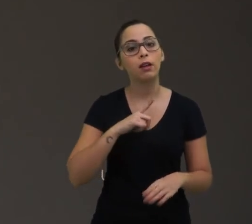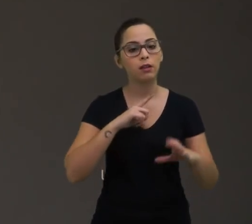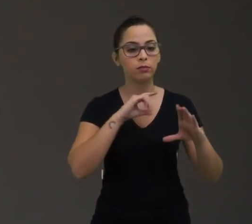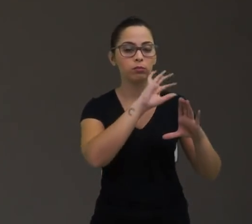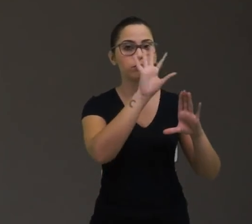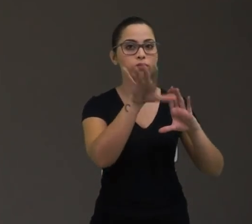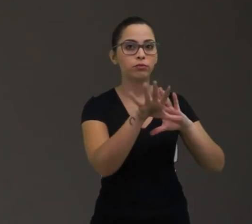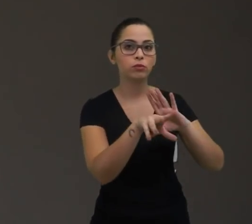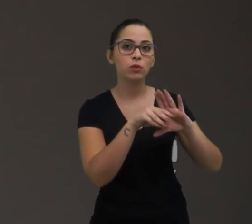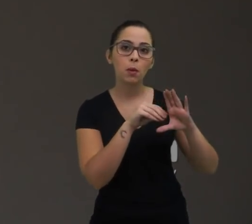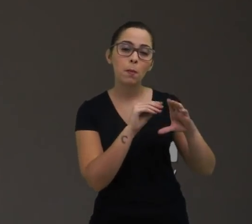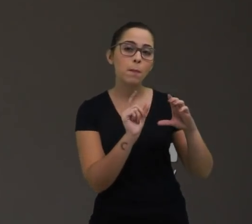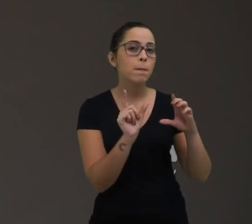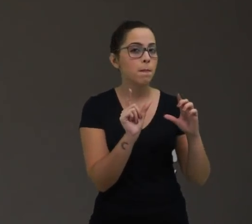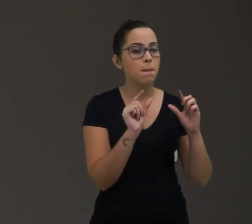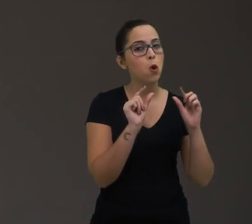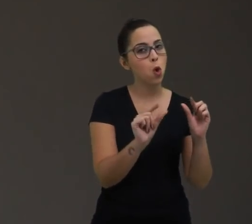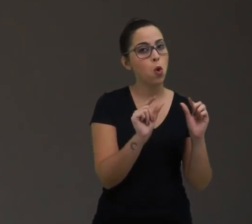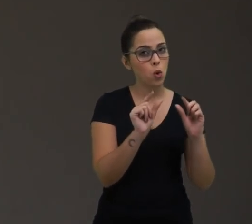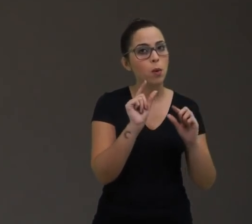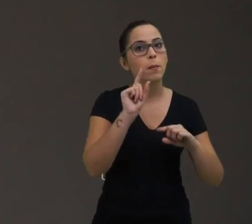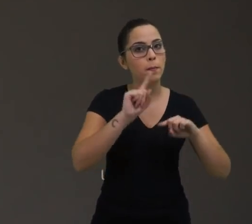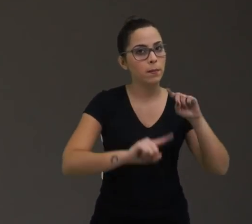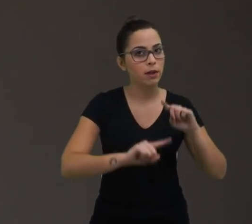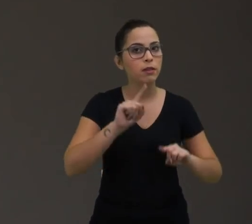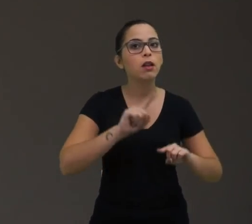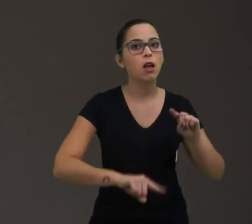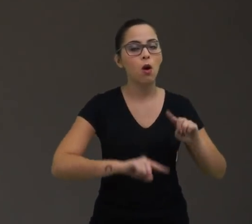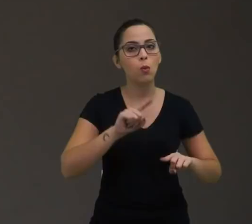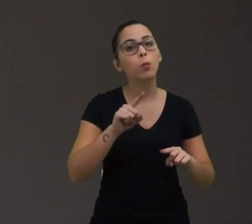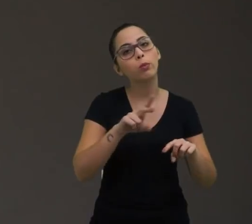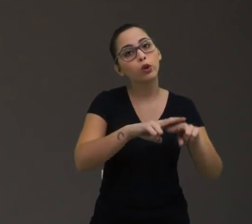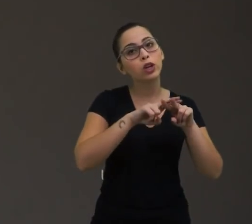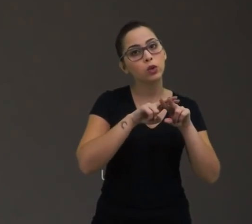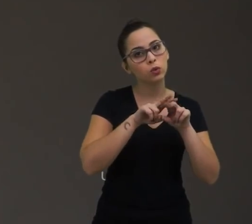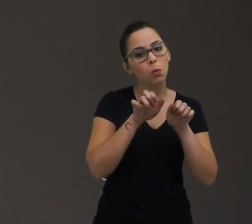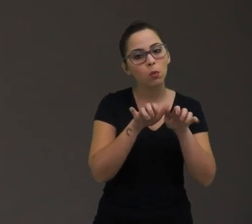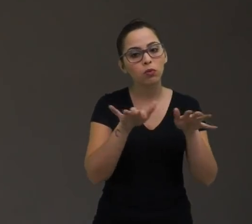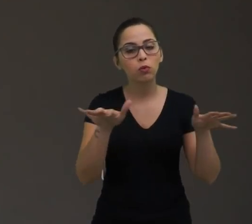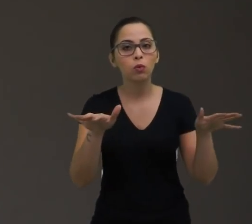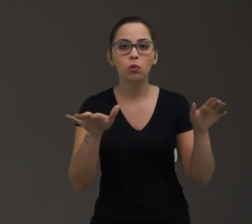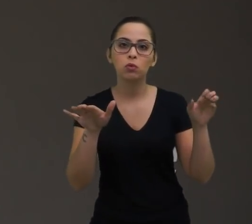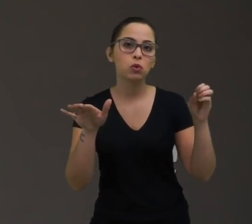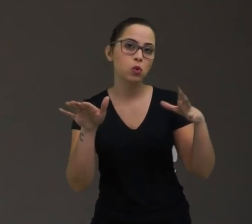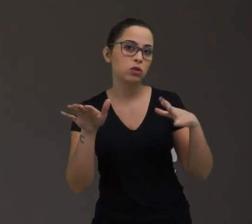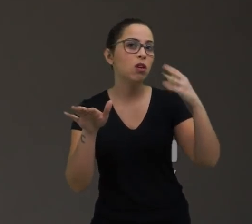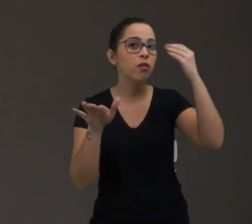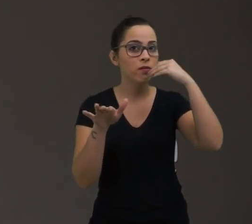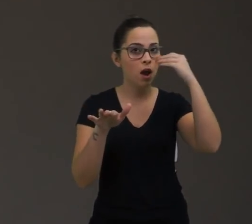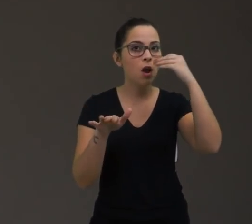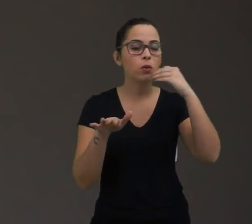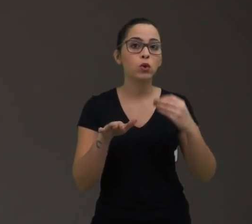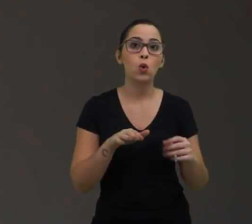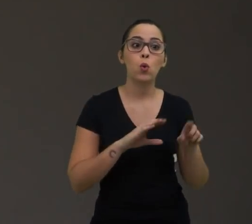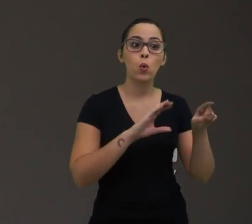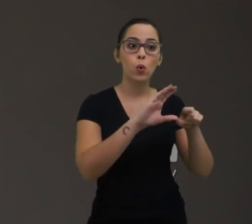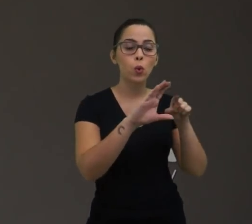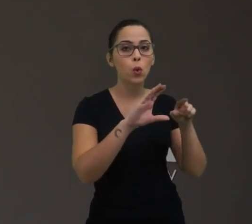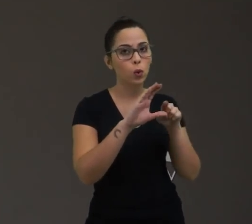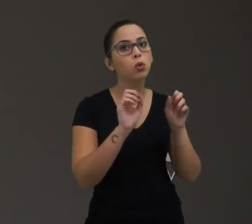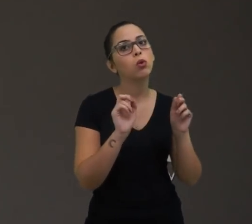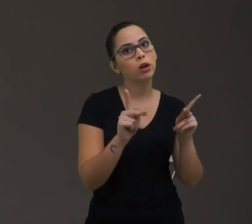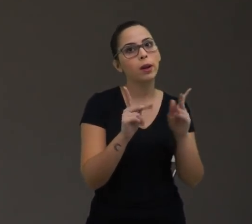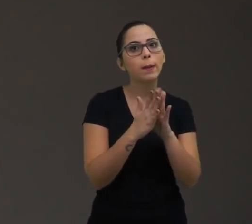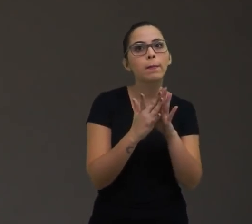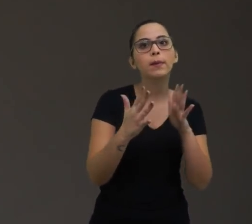nessa regiãozinha aqui. E aí tem um outro tipo de galáxia ativa, que esse aqui é o mais comum, mas é um tipo bem sem graça, porque o núcleo